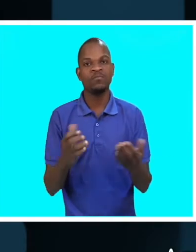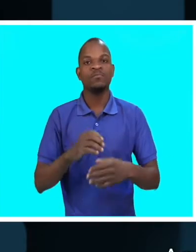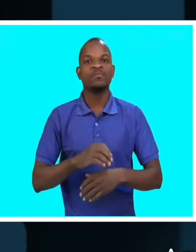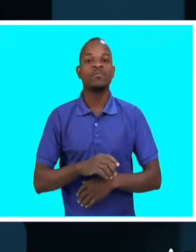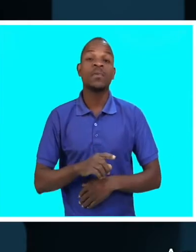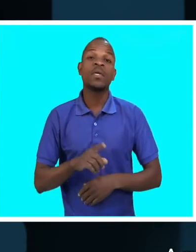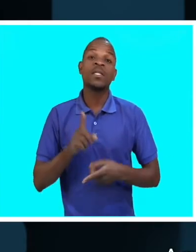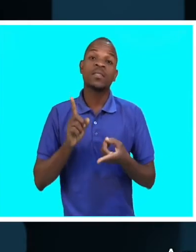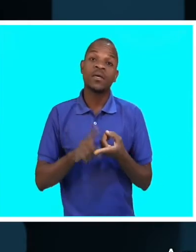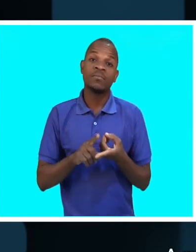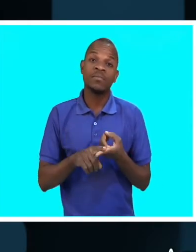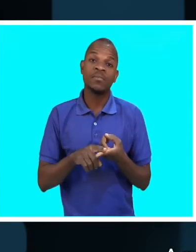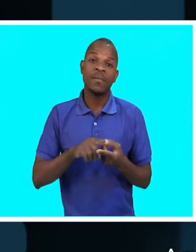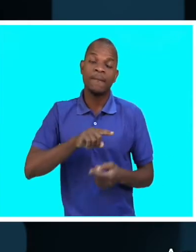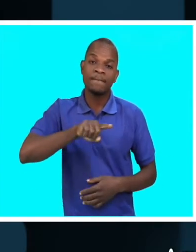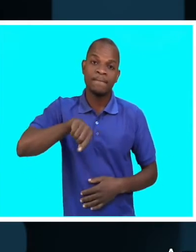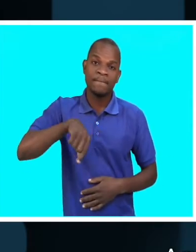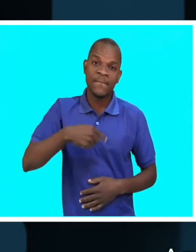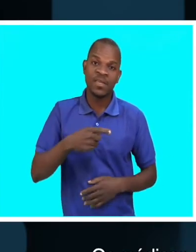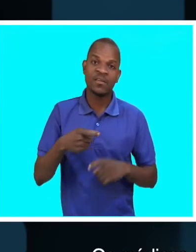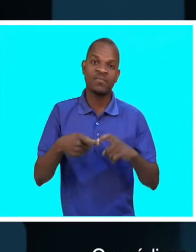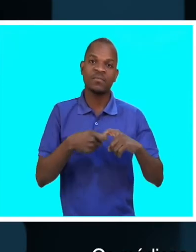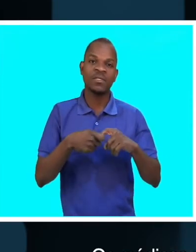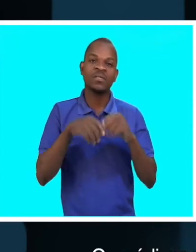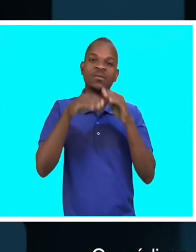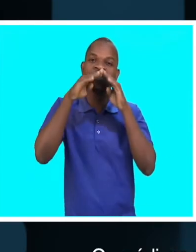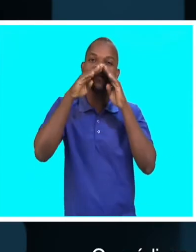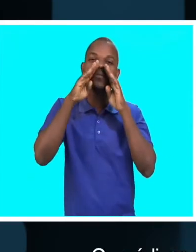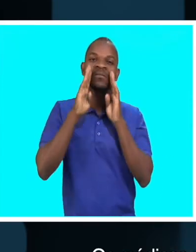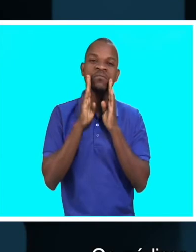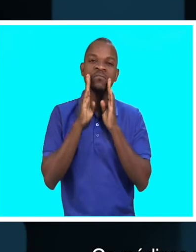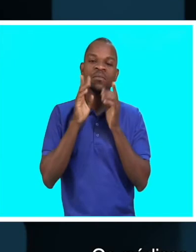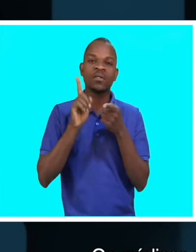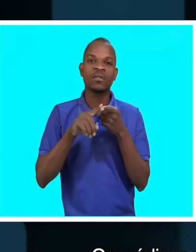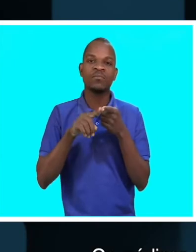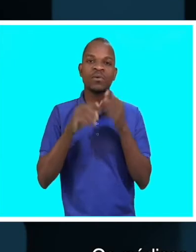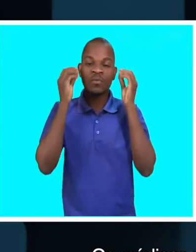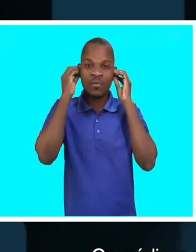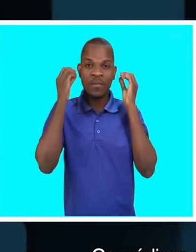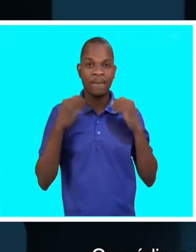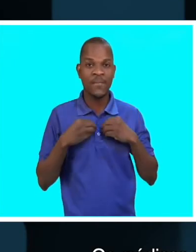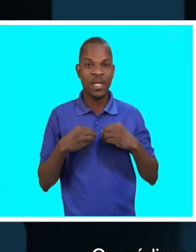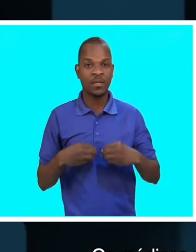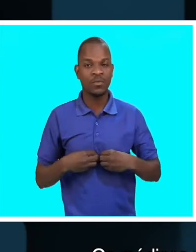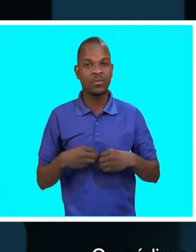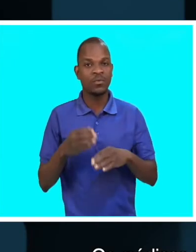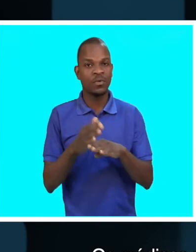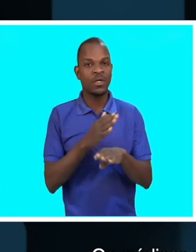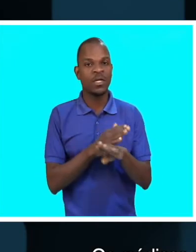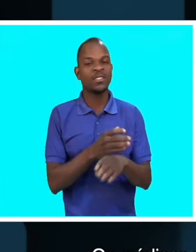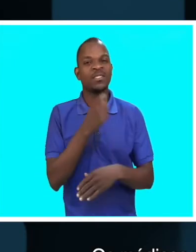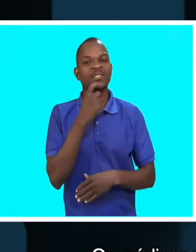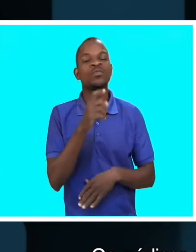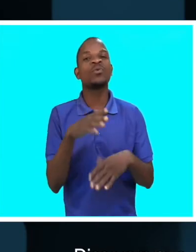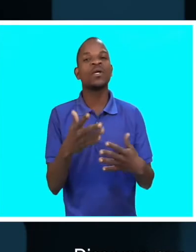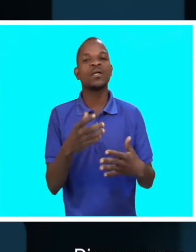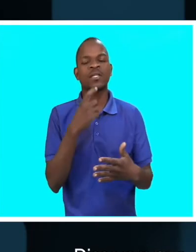A minha família ficou mesmo triste. Os médicos, na altura, disseram que deram uma